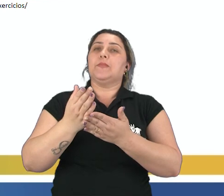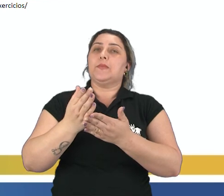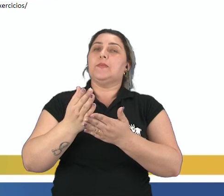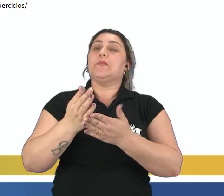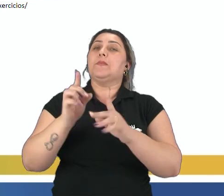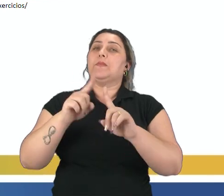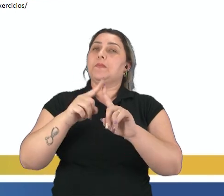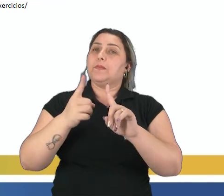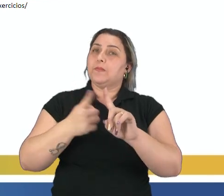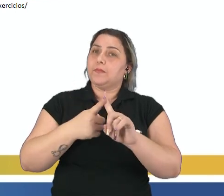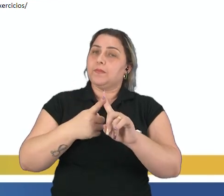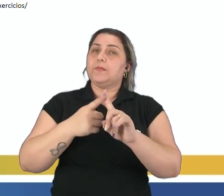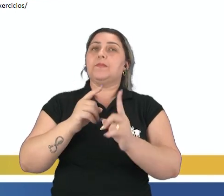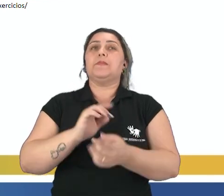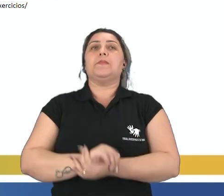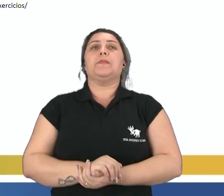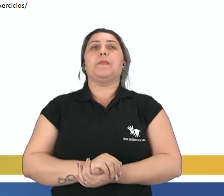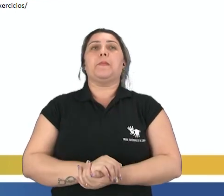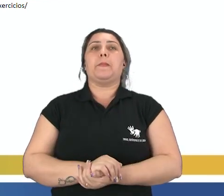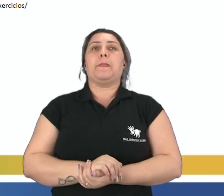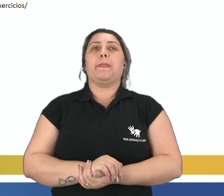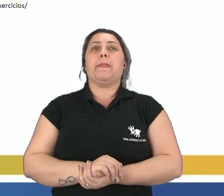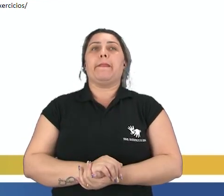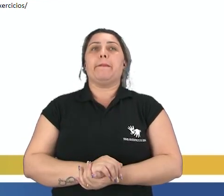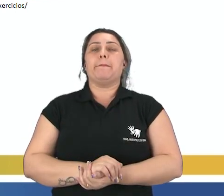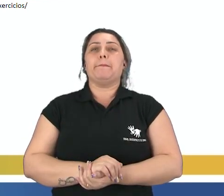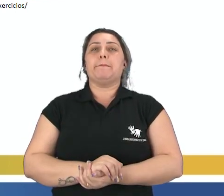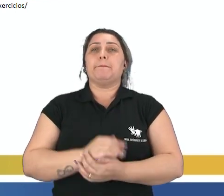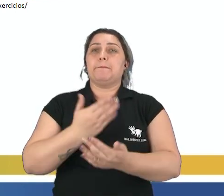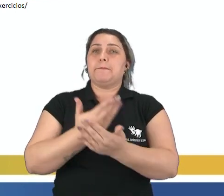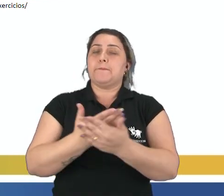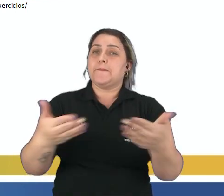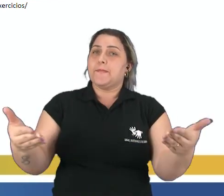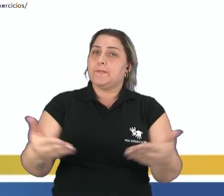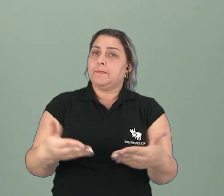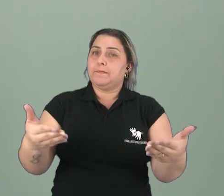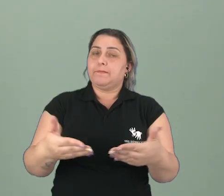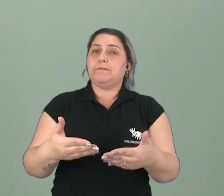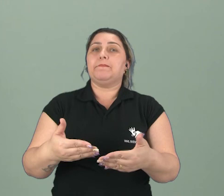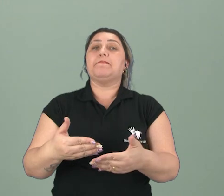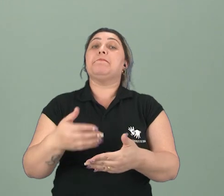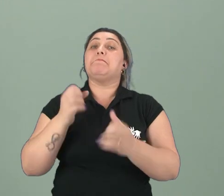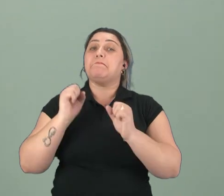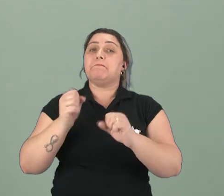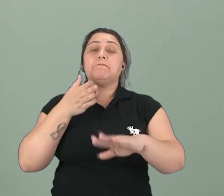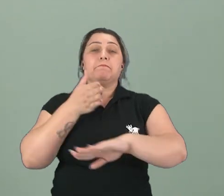de uma placenta, tá? Então, essa foi a nossa aula de hoje, gente.